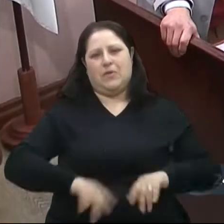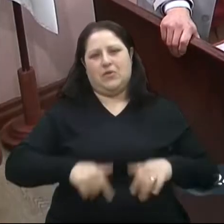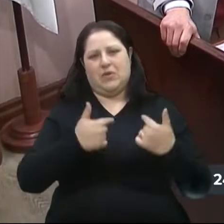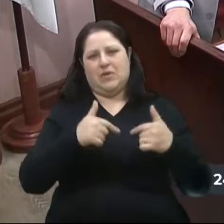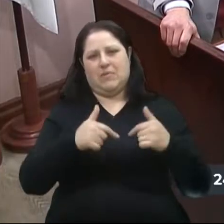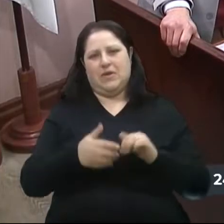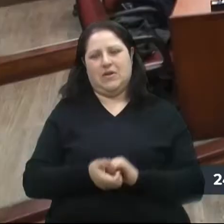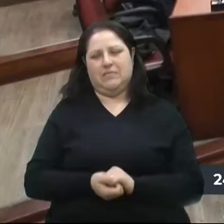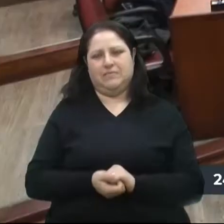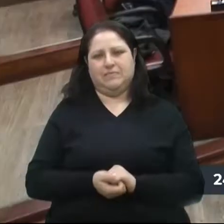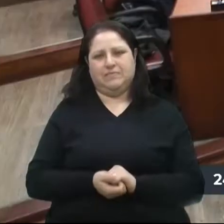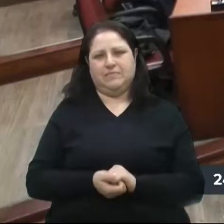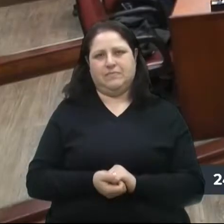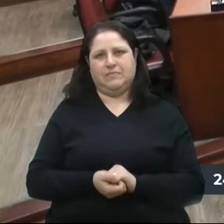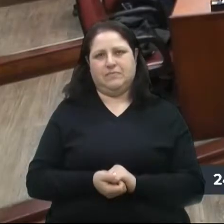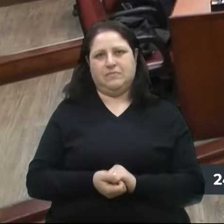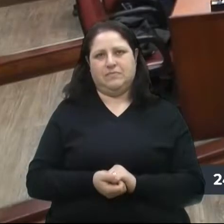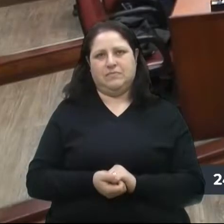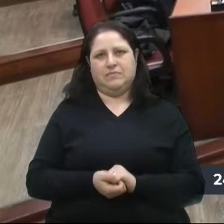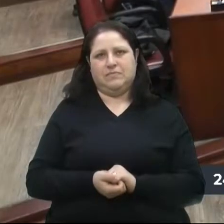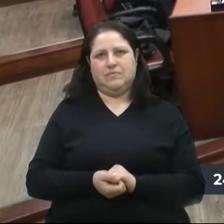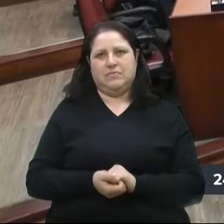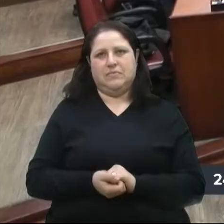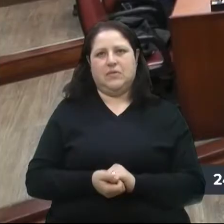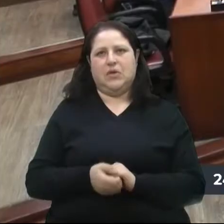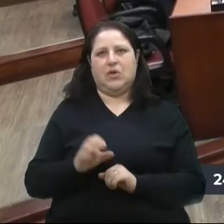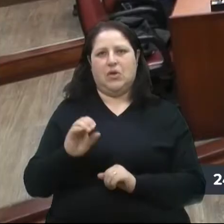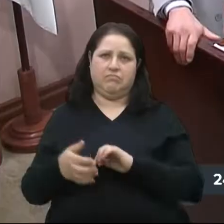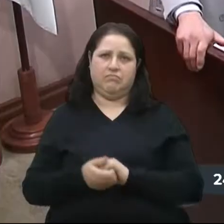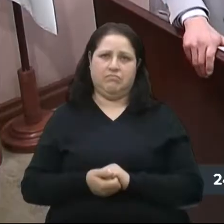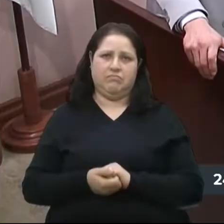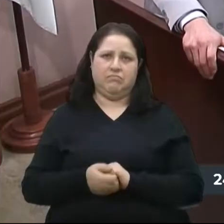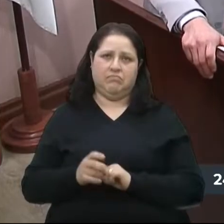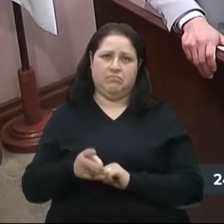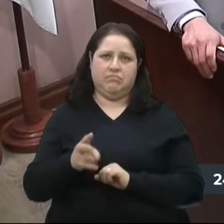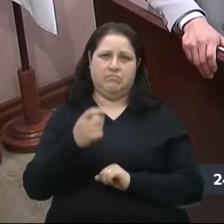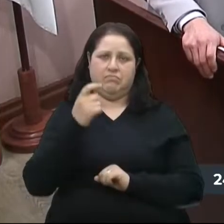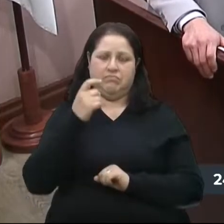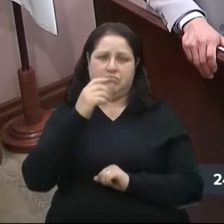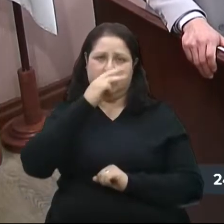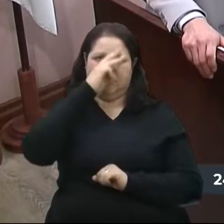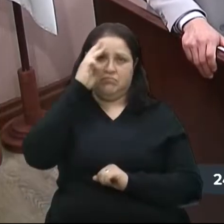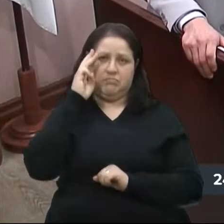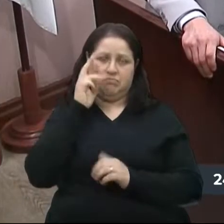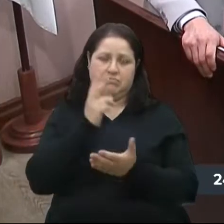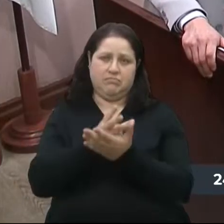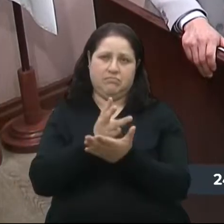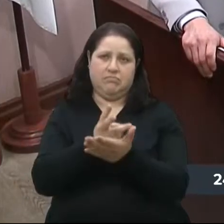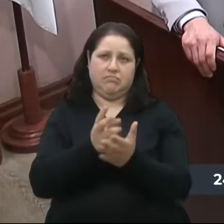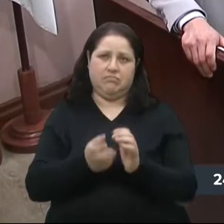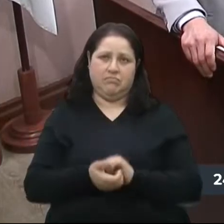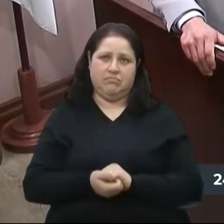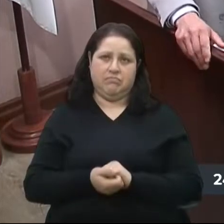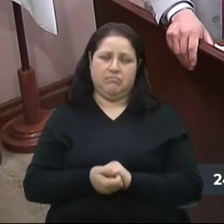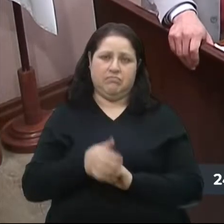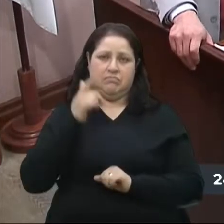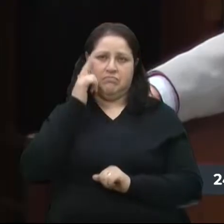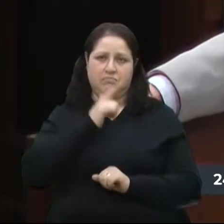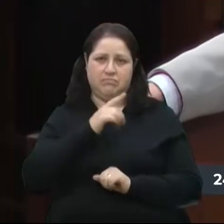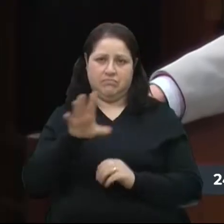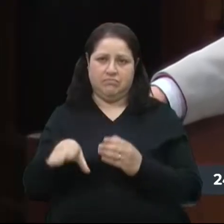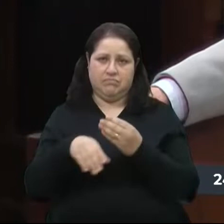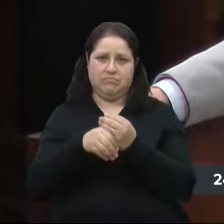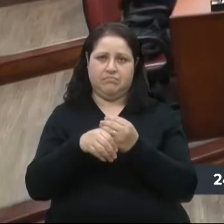Lucas, por gentileza. Um minuto, questão de ordem, tribuna. Vereador Lucas, por gentileza. Obrigado pela parte. Eu acho que a gente precisa